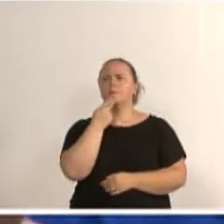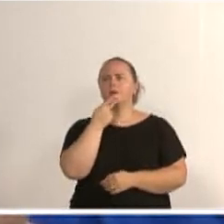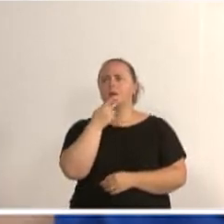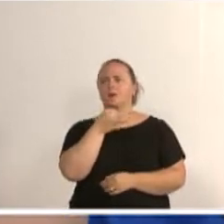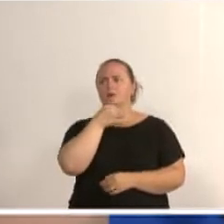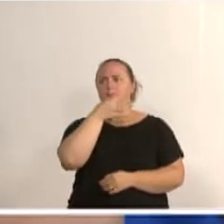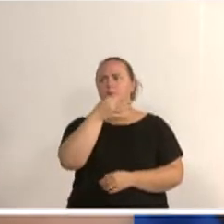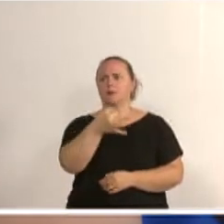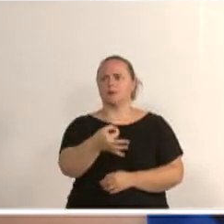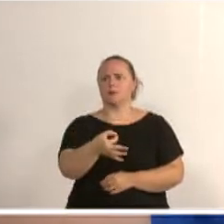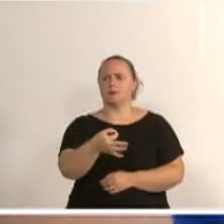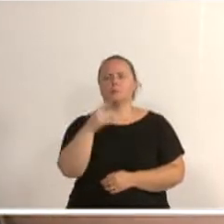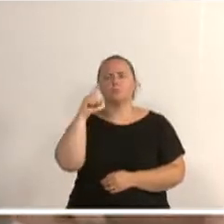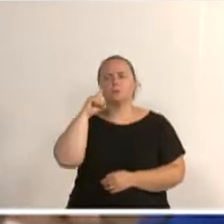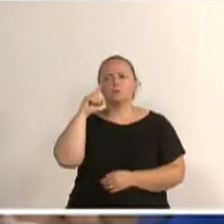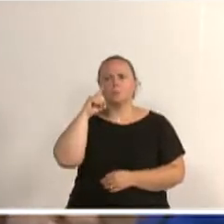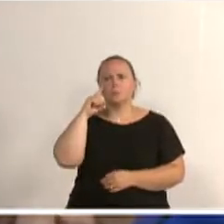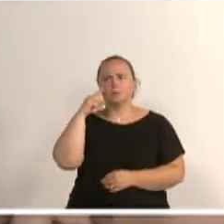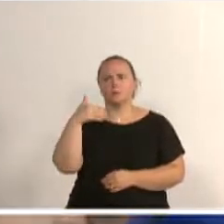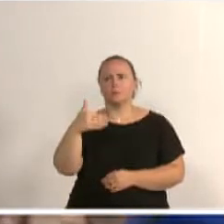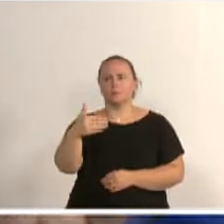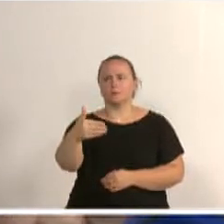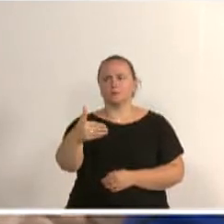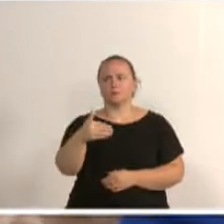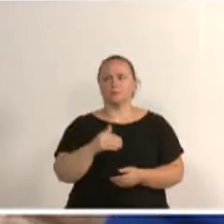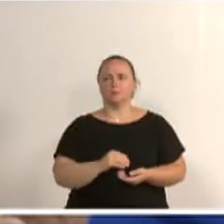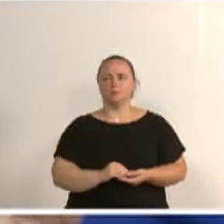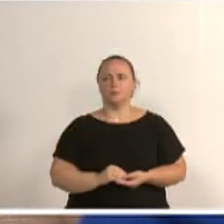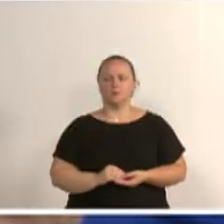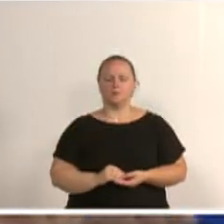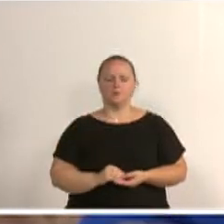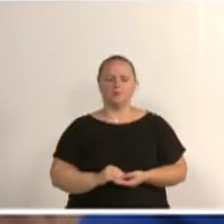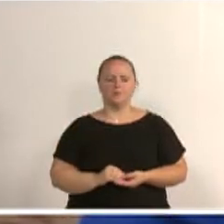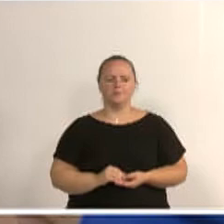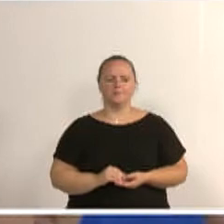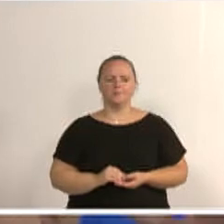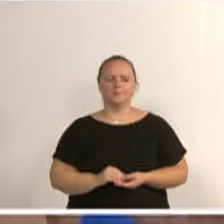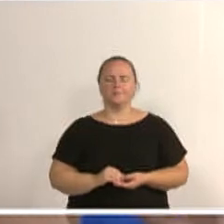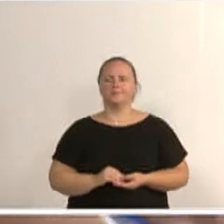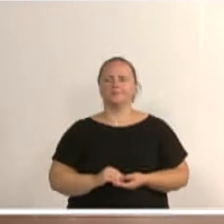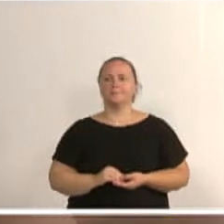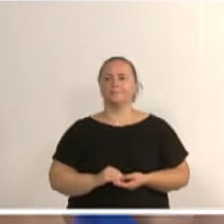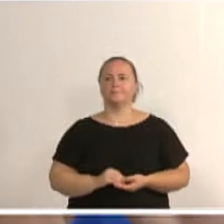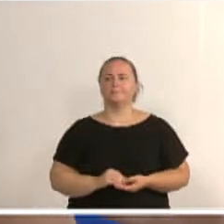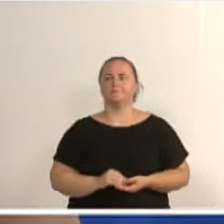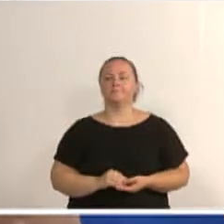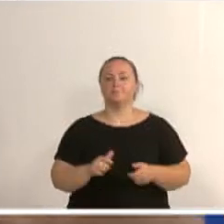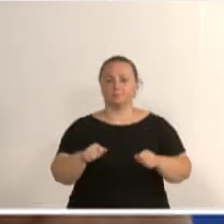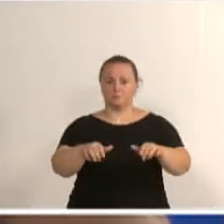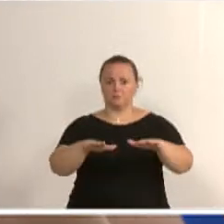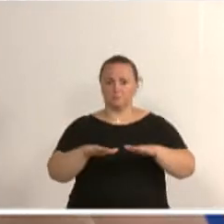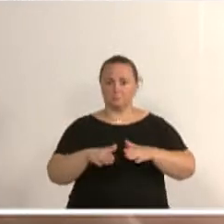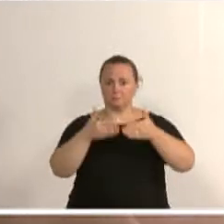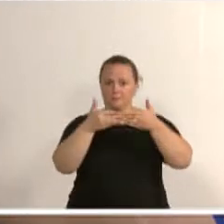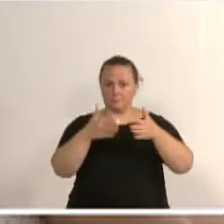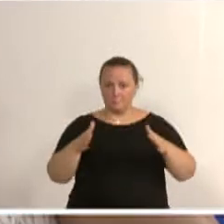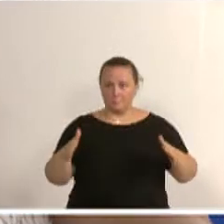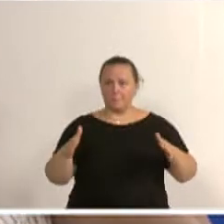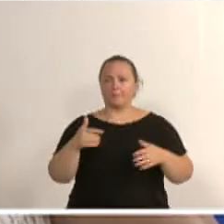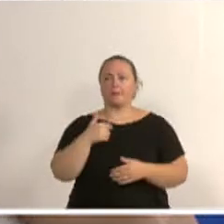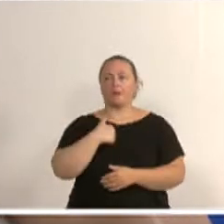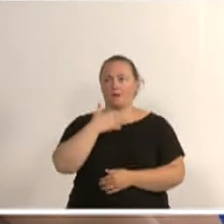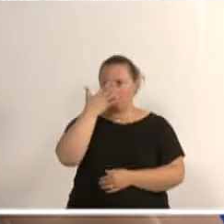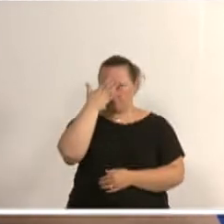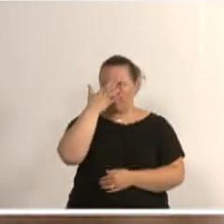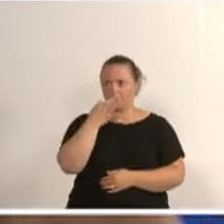gente passa no dia a dia, naquilo que a gente sente no bolso todos os dias? Audiência pública, que eu entendo